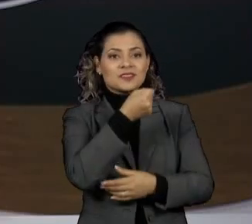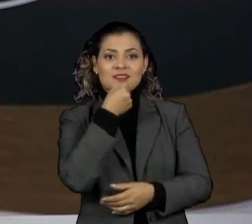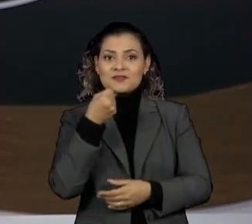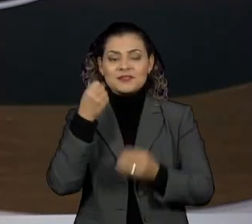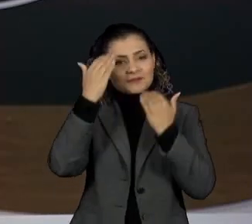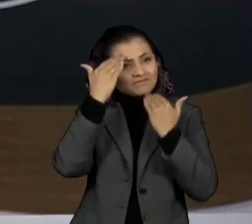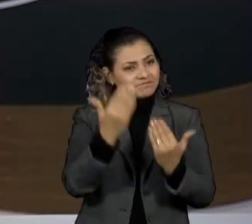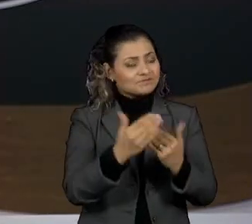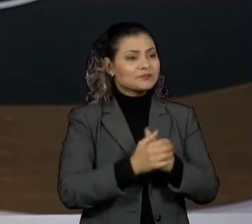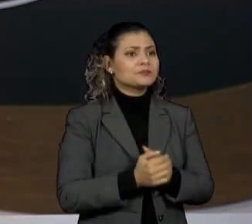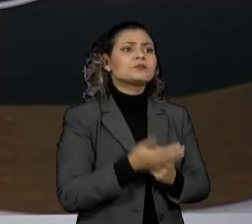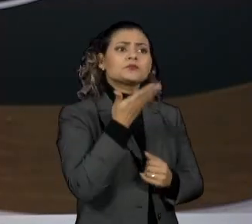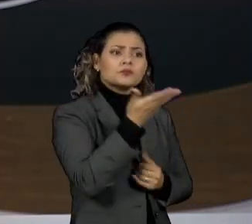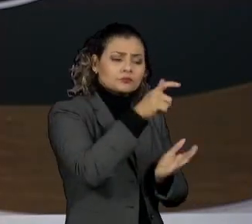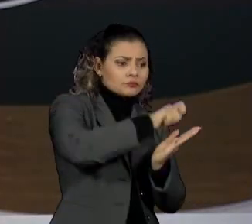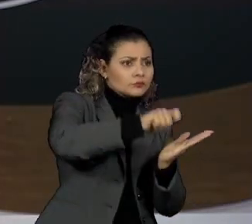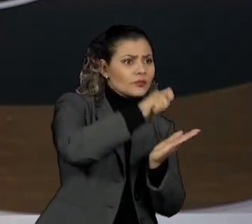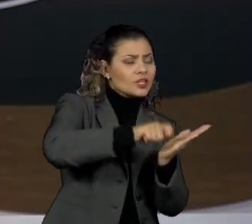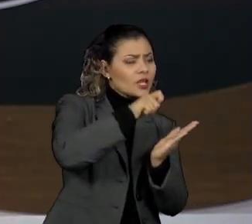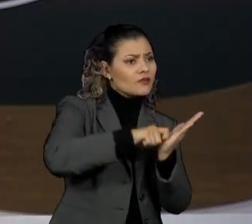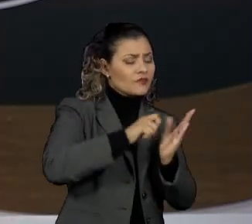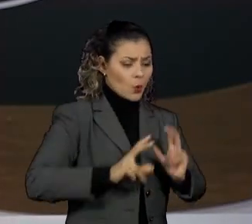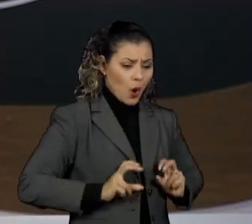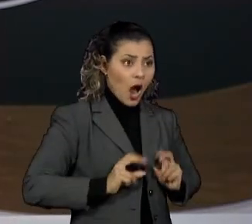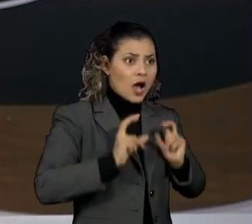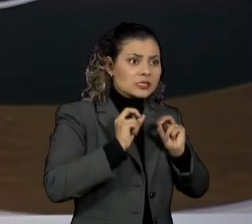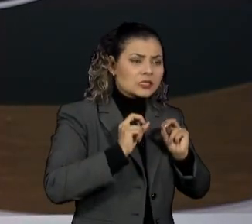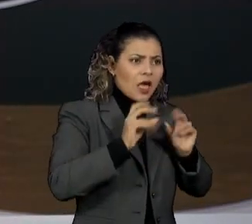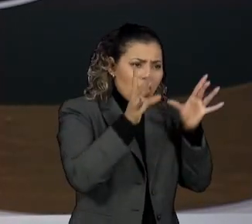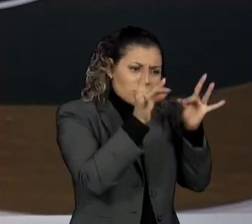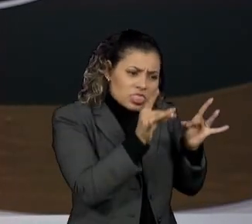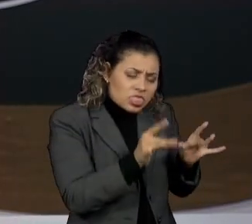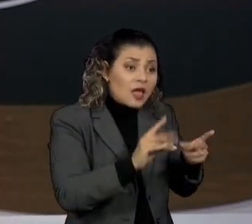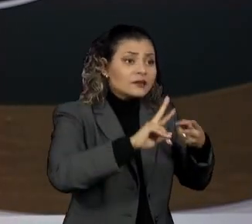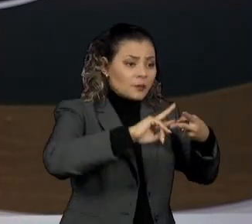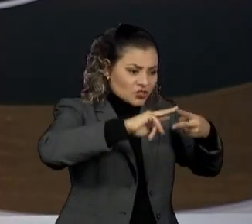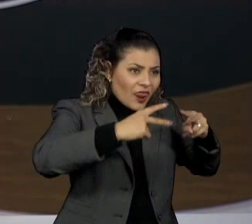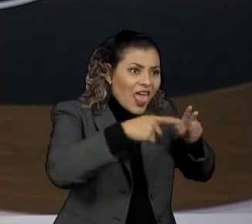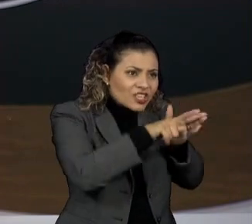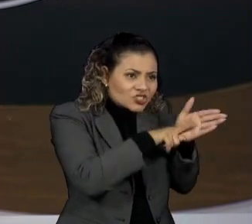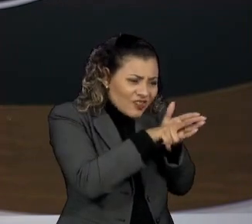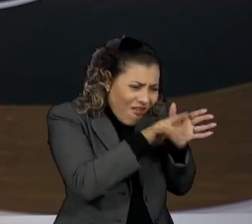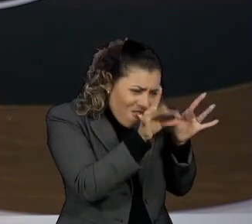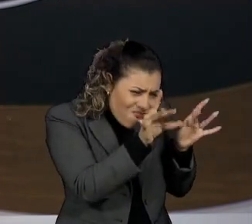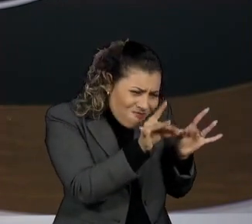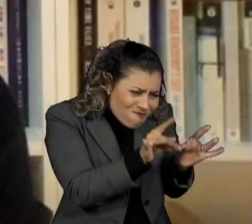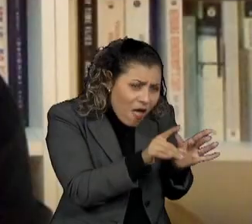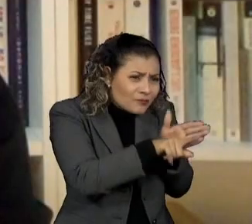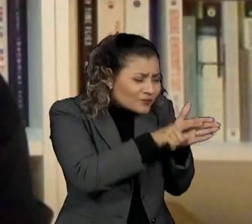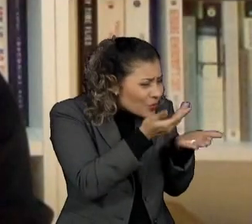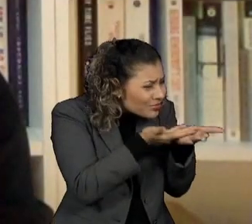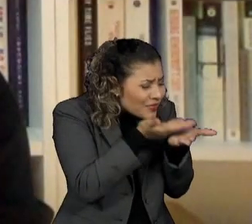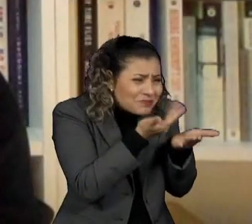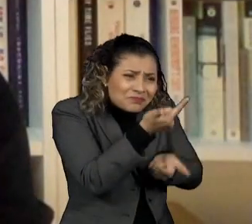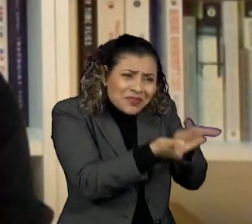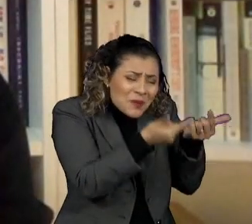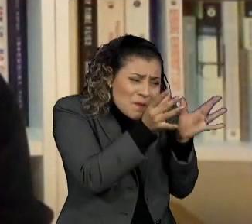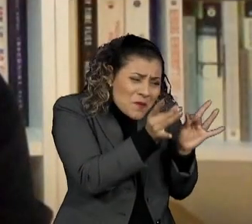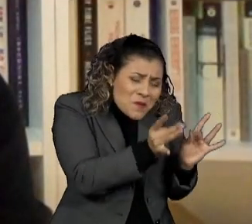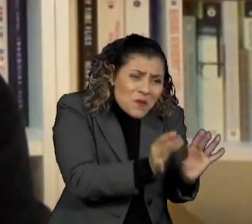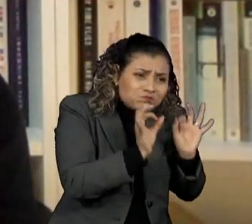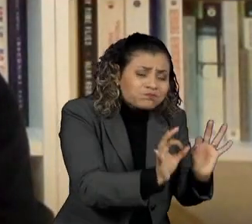Você biografou o câncer e depois os genes em trabalhos muito acurados, muito detalhados.